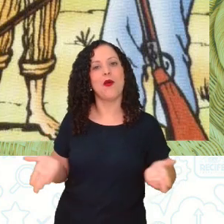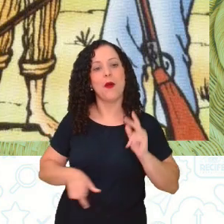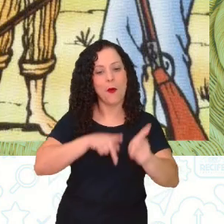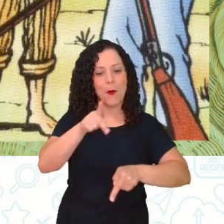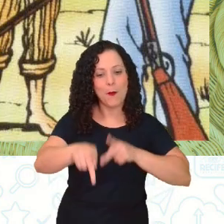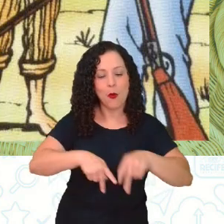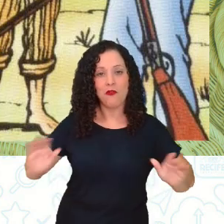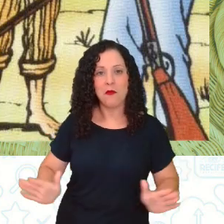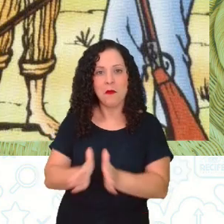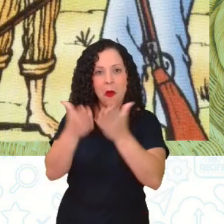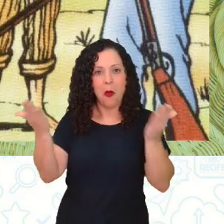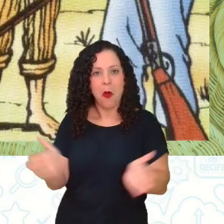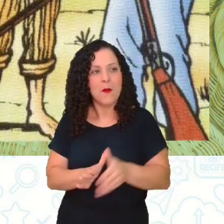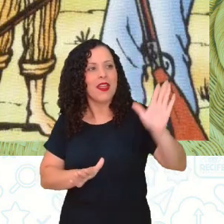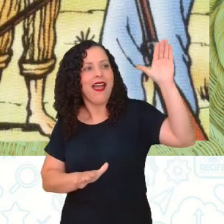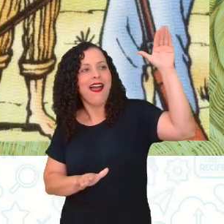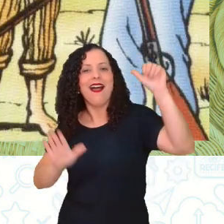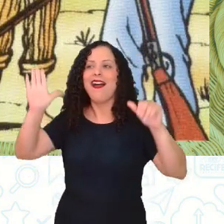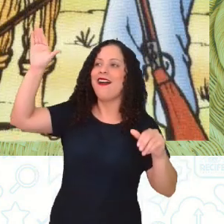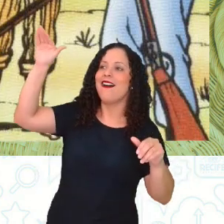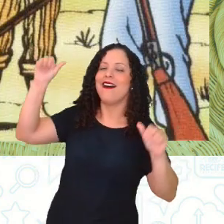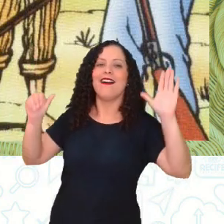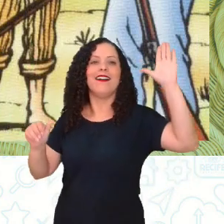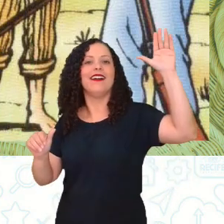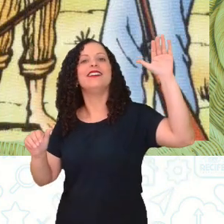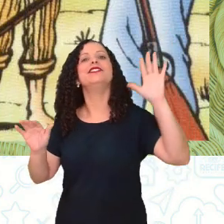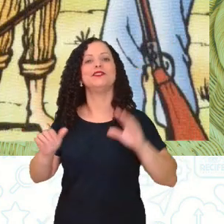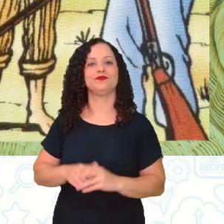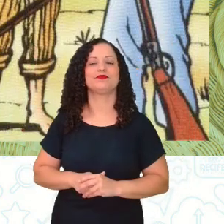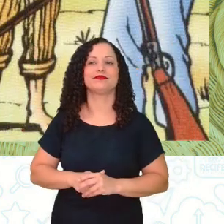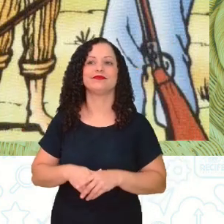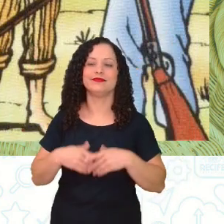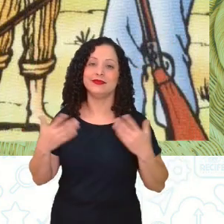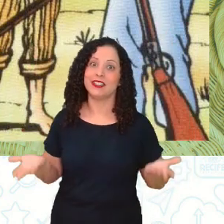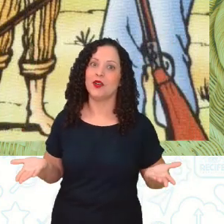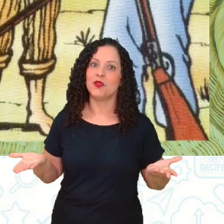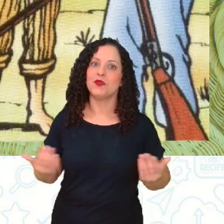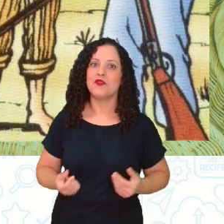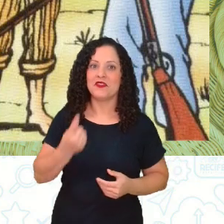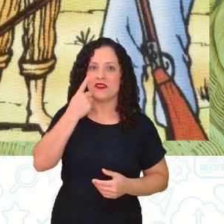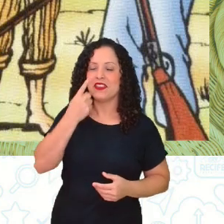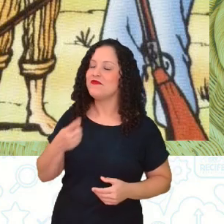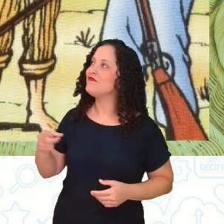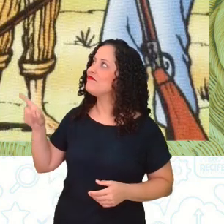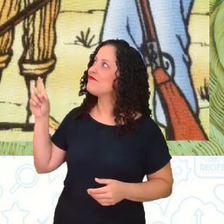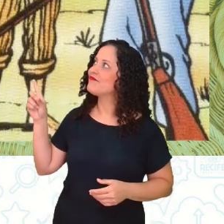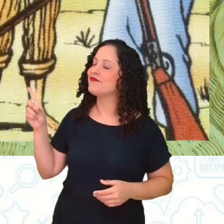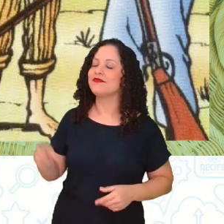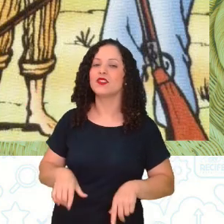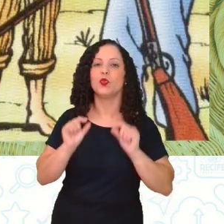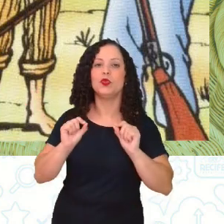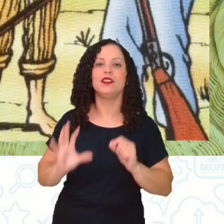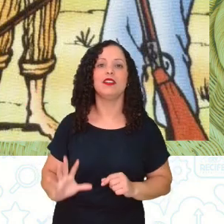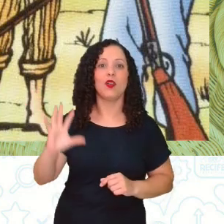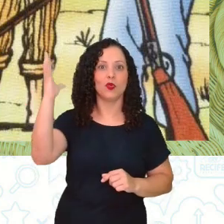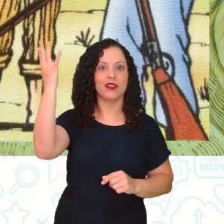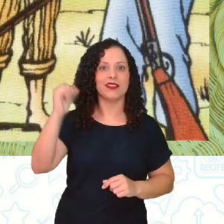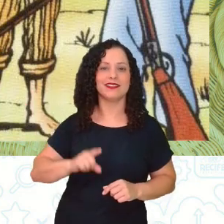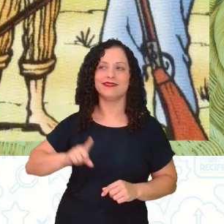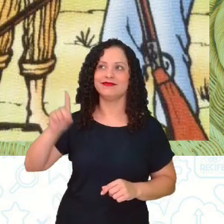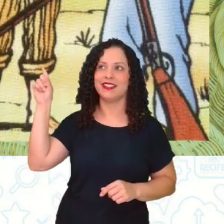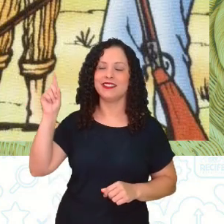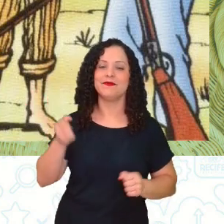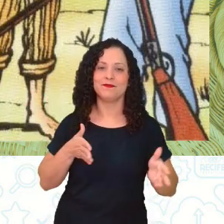população pobre aos revoltosos, né? Então, vejam aí, novamente, que surge, né, dessa